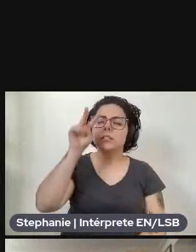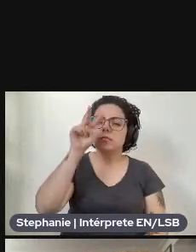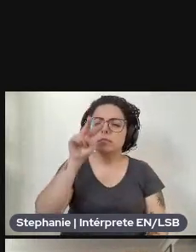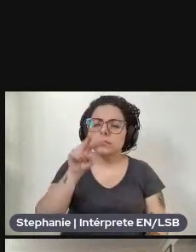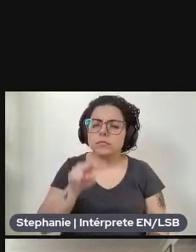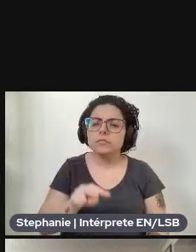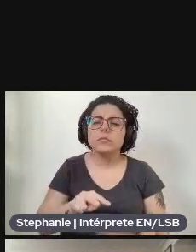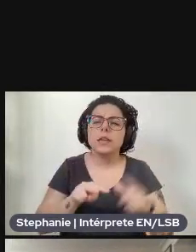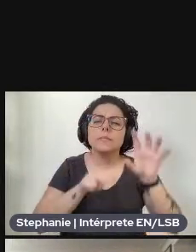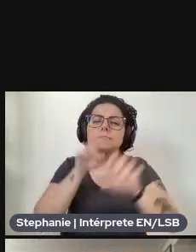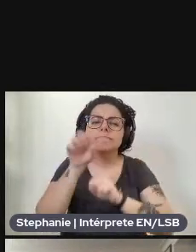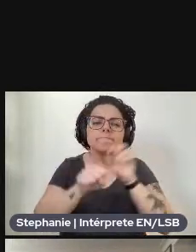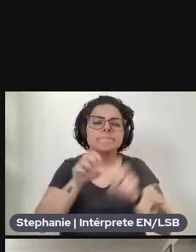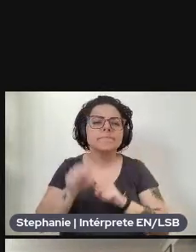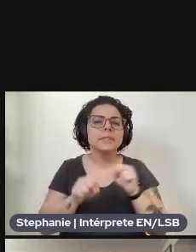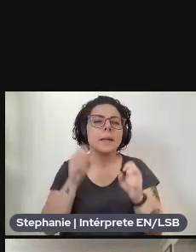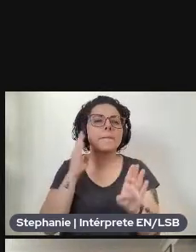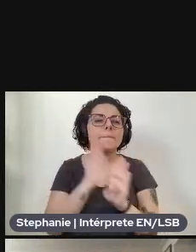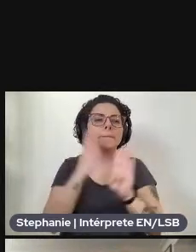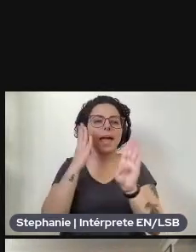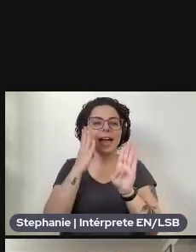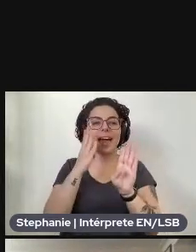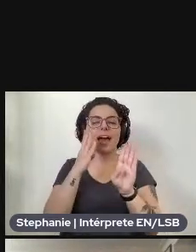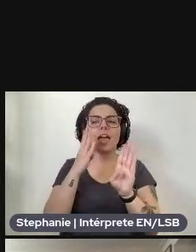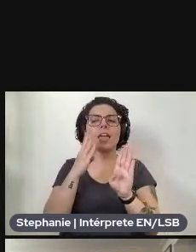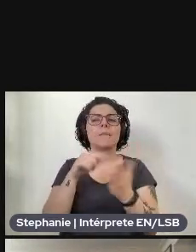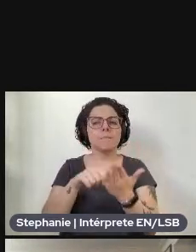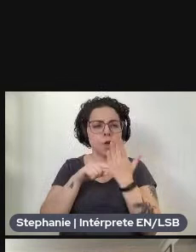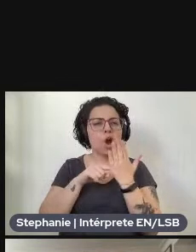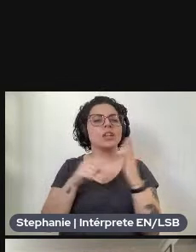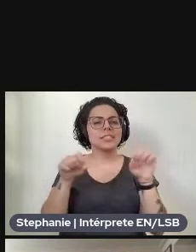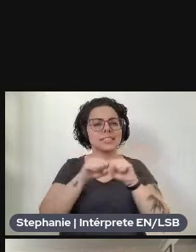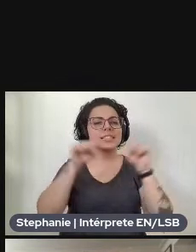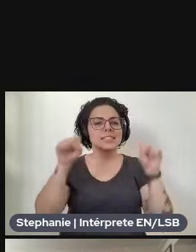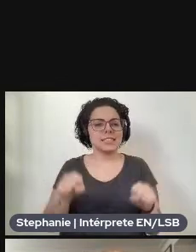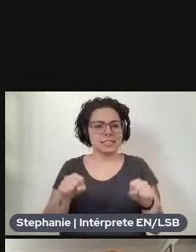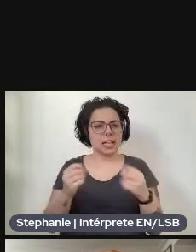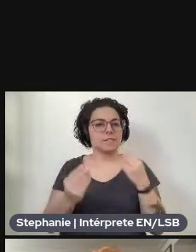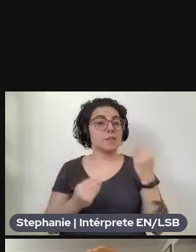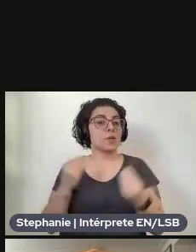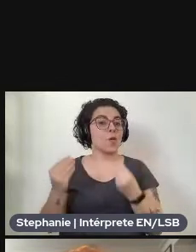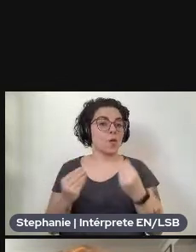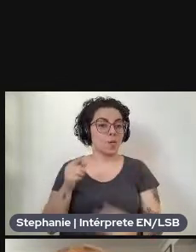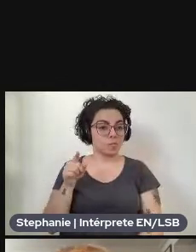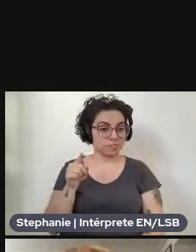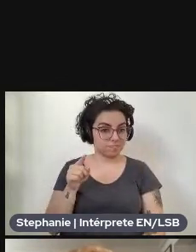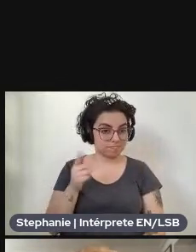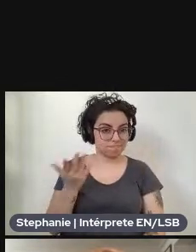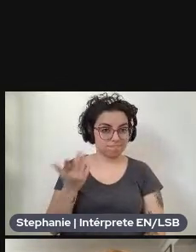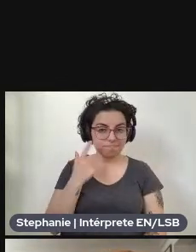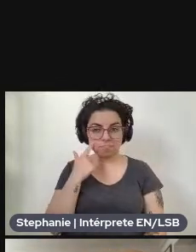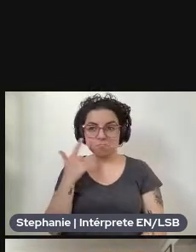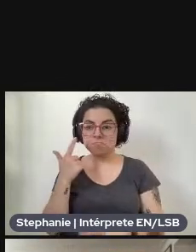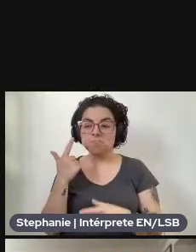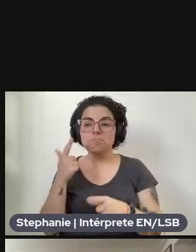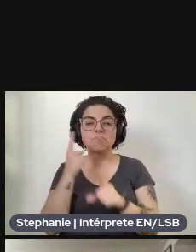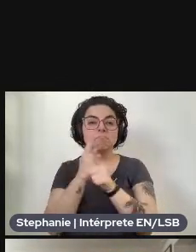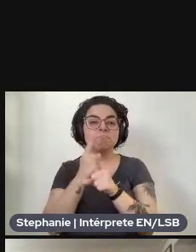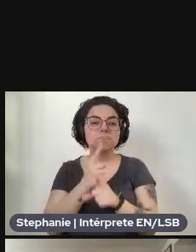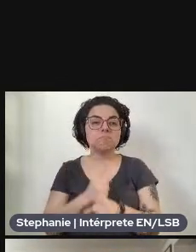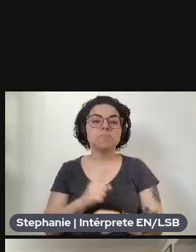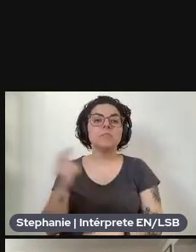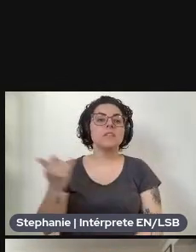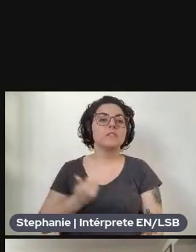concretizam, okay? Os sistemas que possibilitam a sua concretização enquanto textos. O que é que cada um destes textos nos diz?